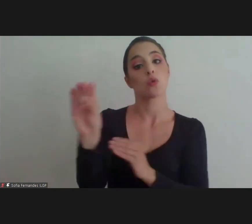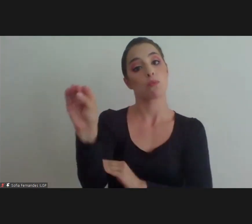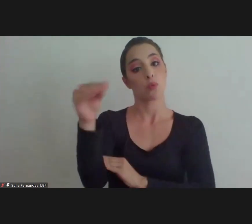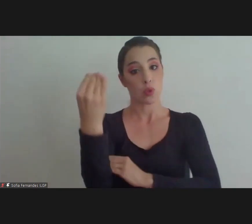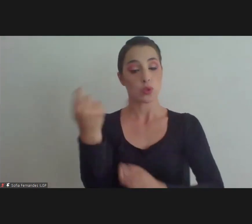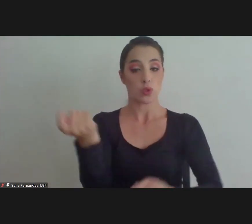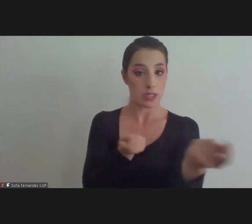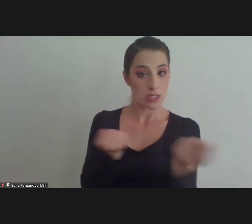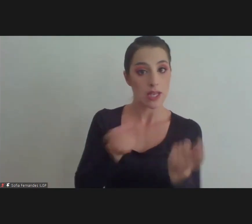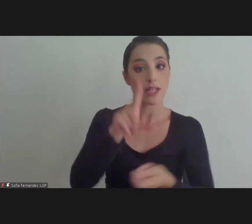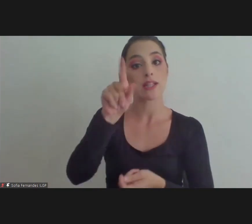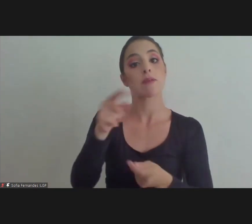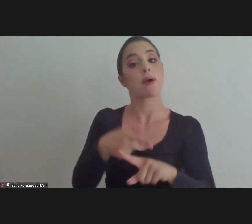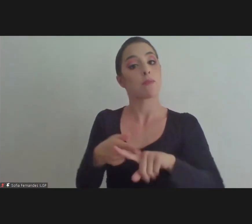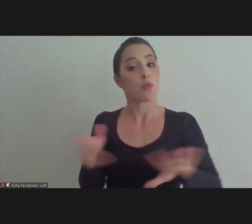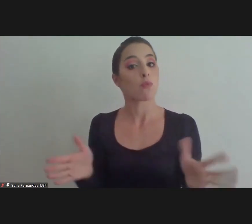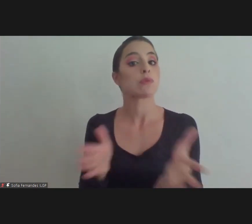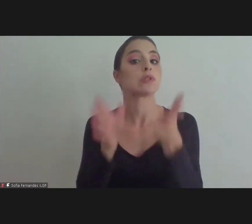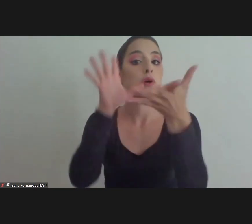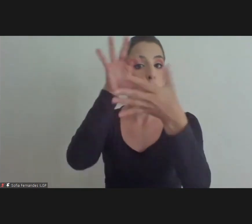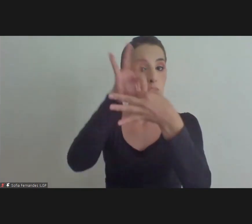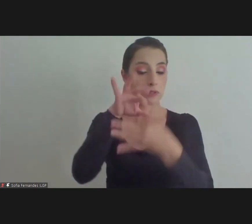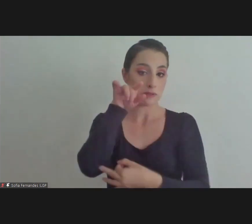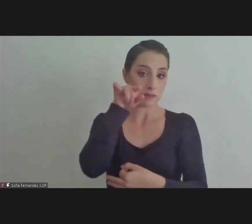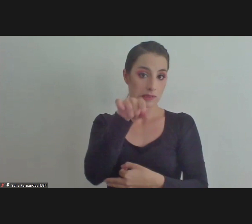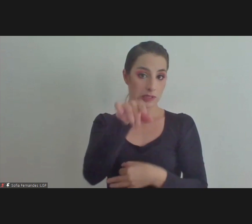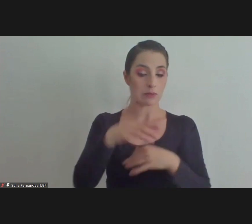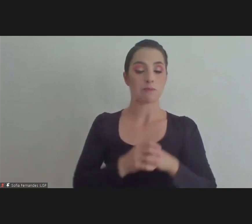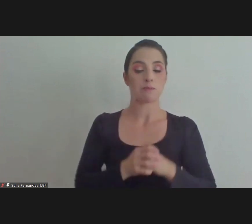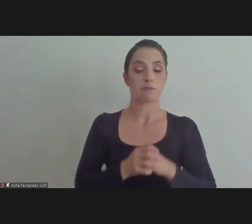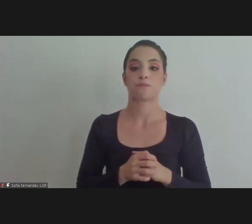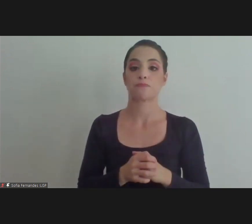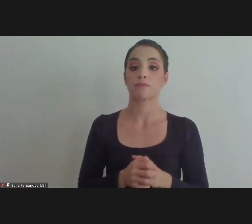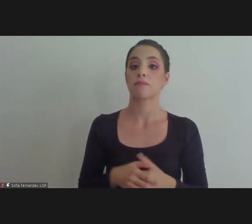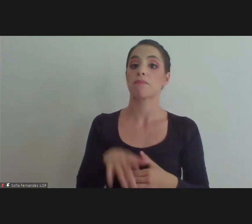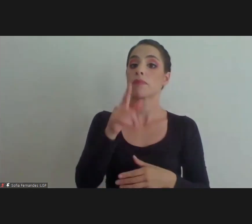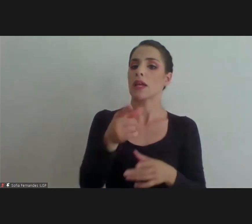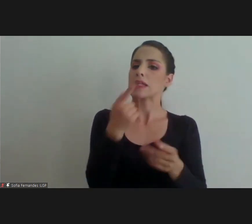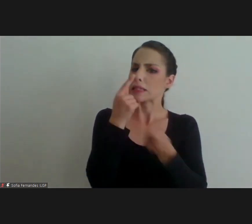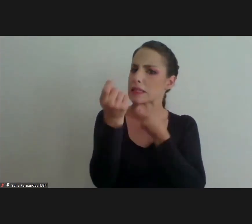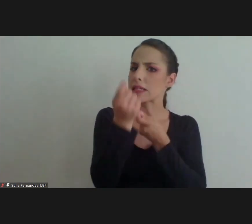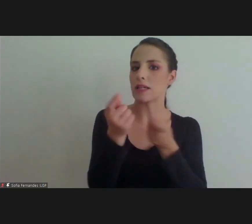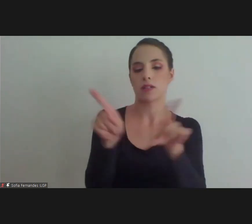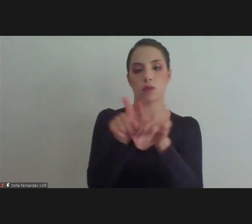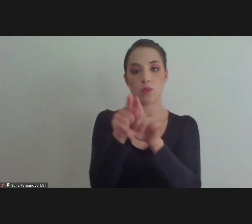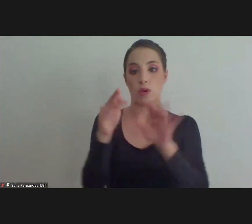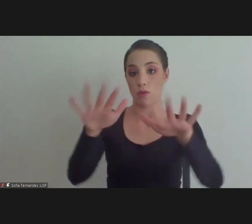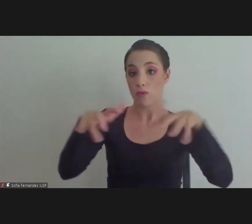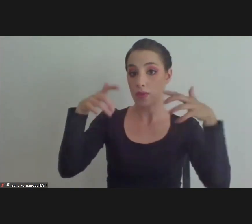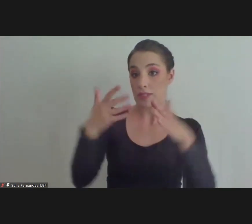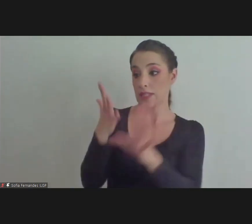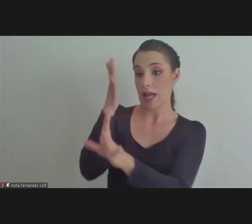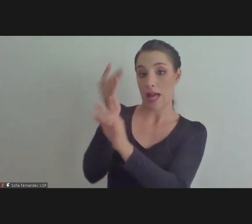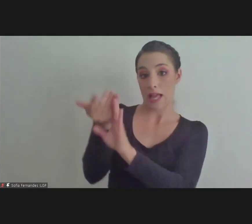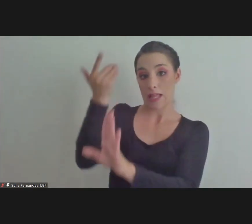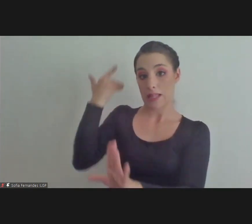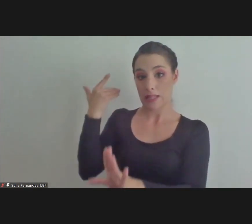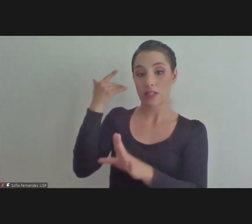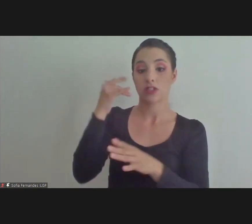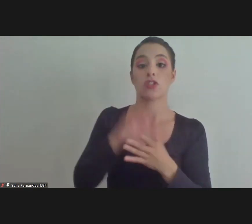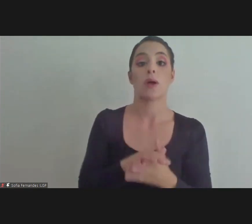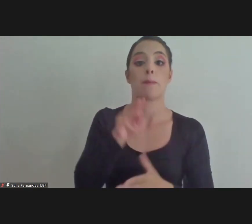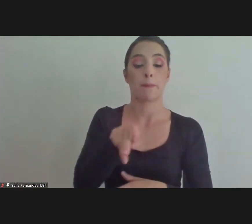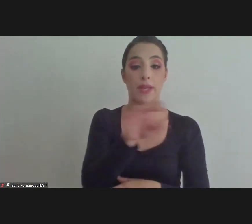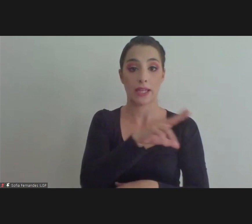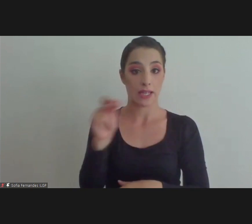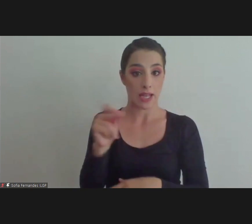Organizacionais e Promoção da Inovação, DESMOP e do INA. À semelhança das anteriores conferências organizadas pelo INA, esta sessão